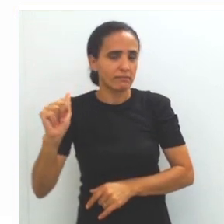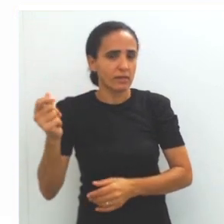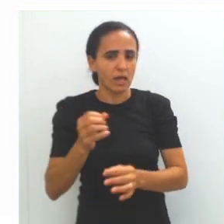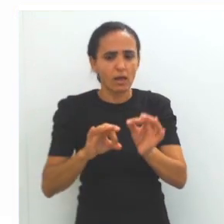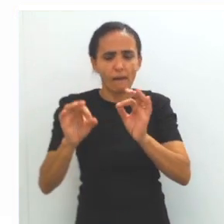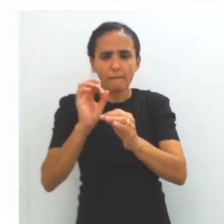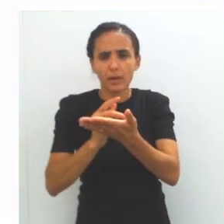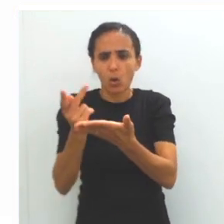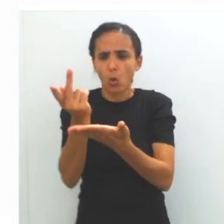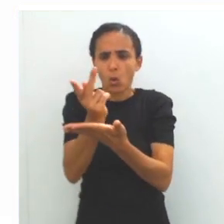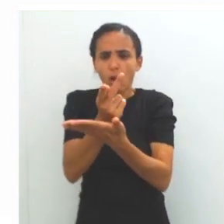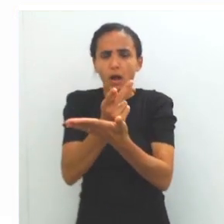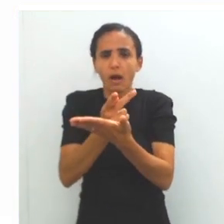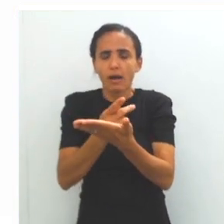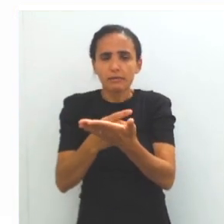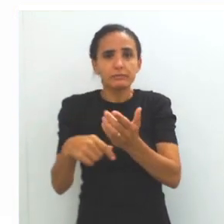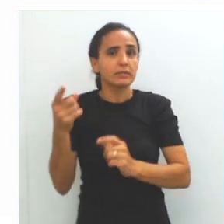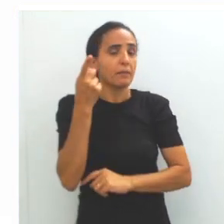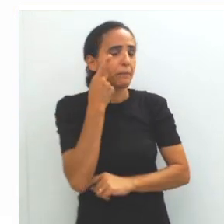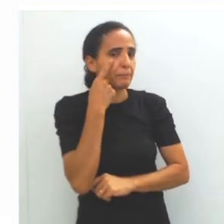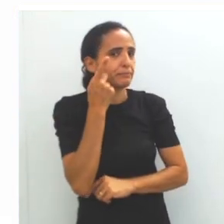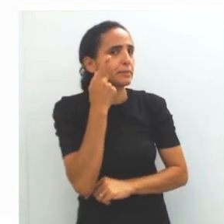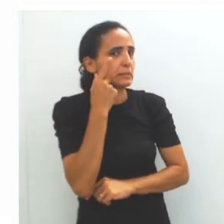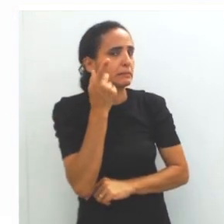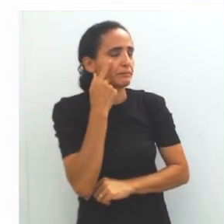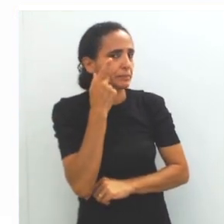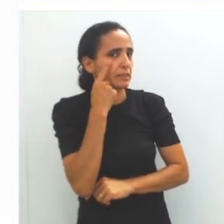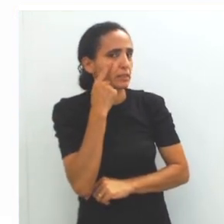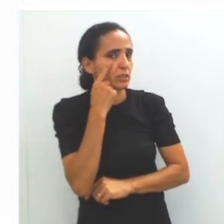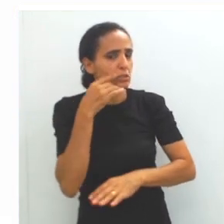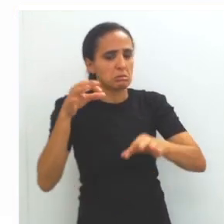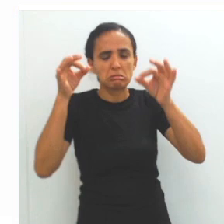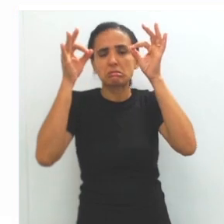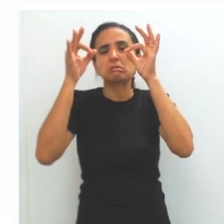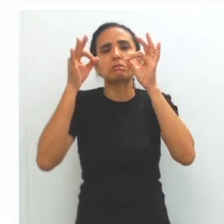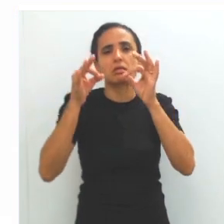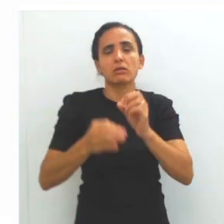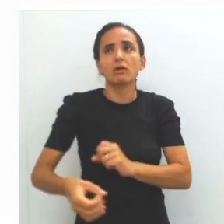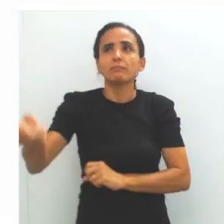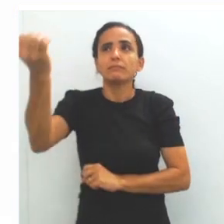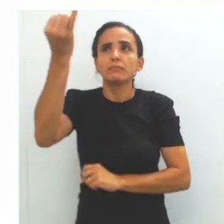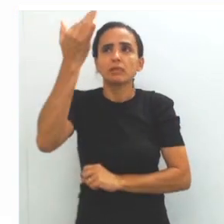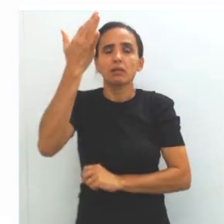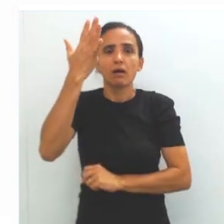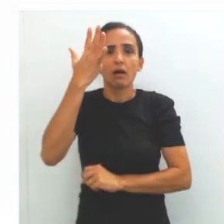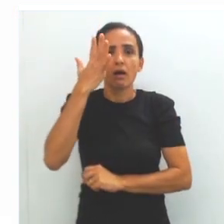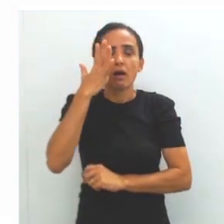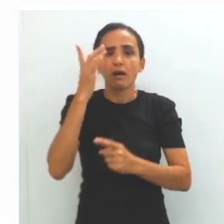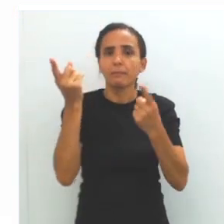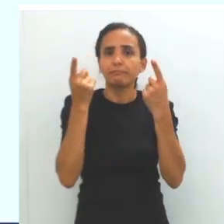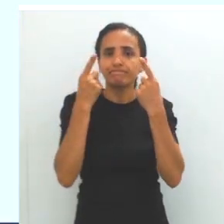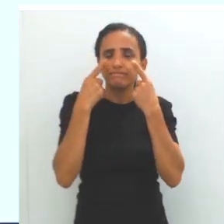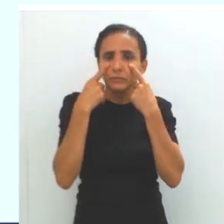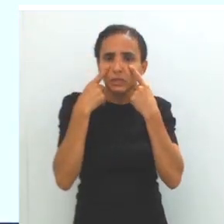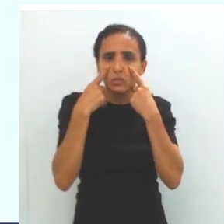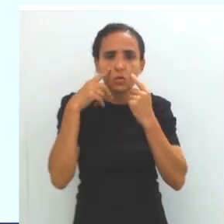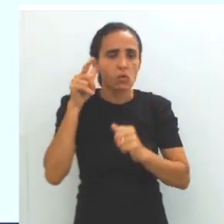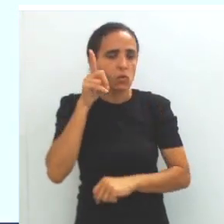retina, essa imagem precisa estar bem definida. Essa luz precisa chegar até a